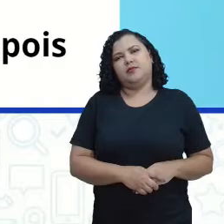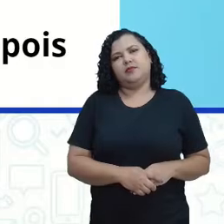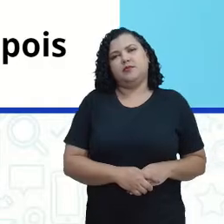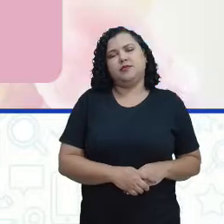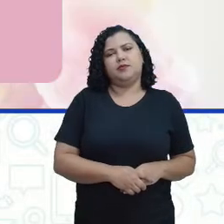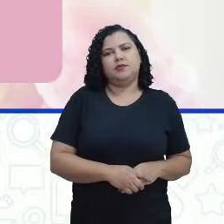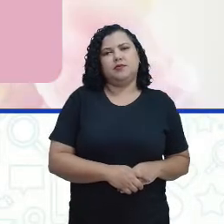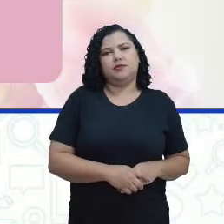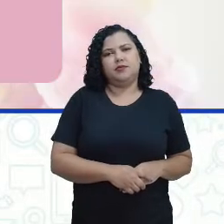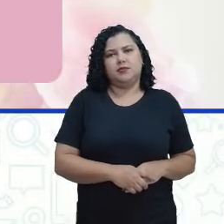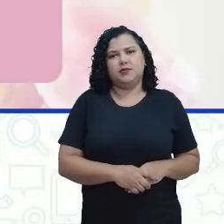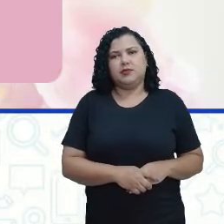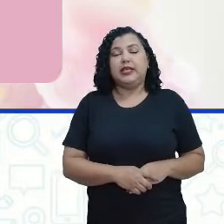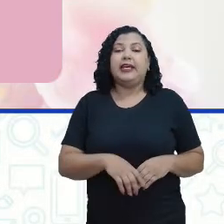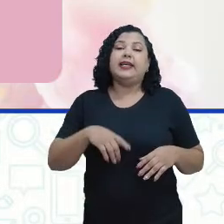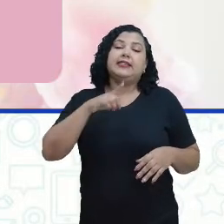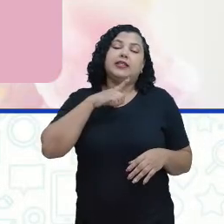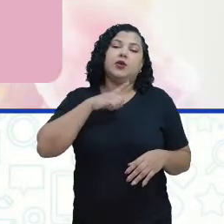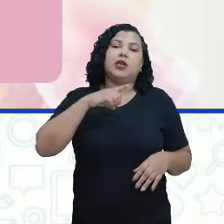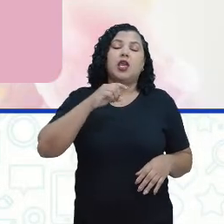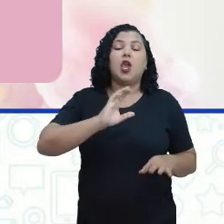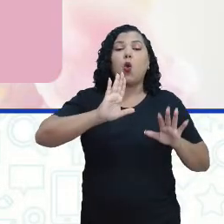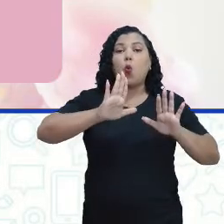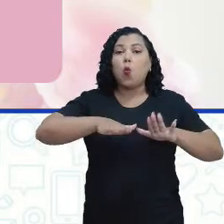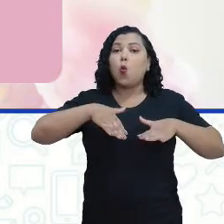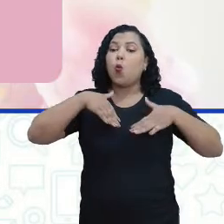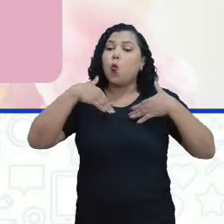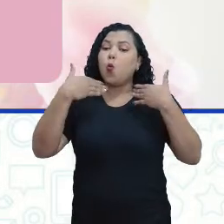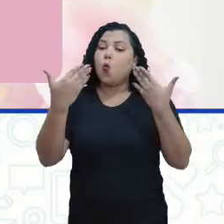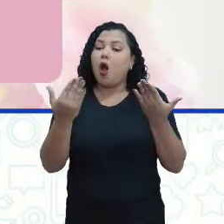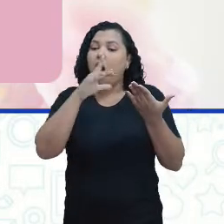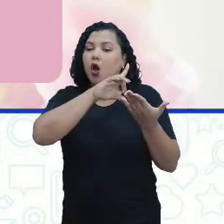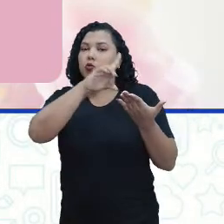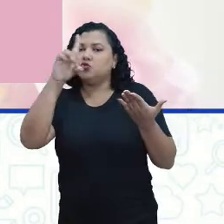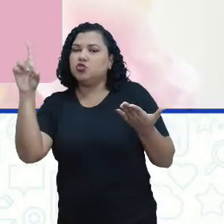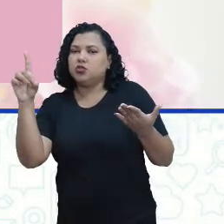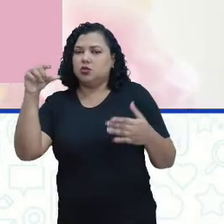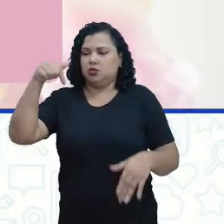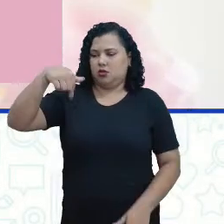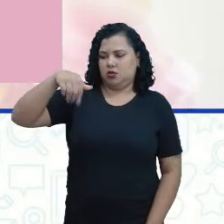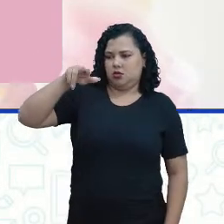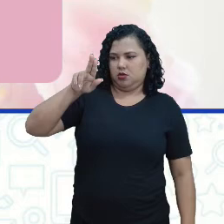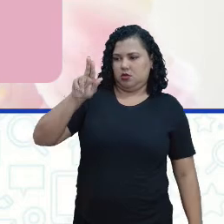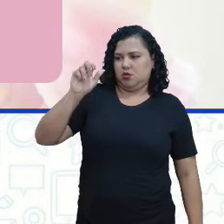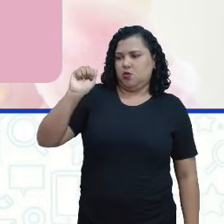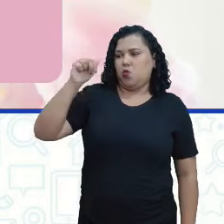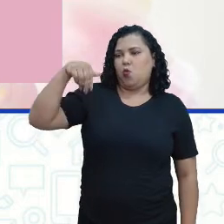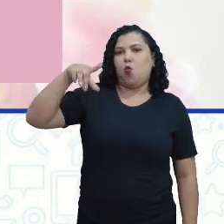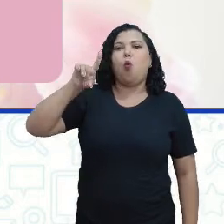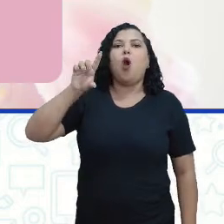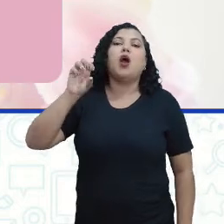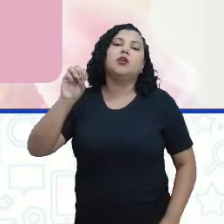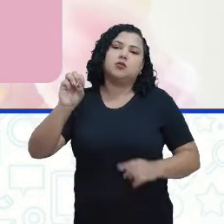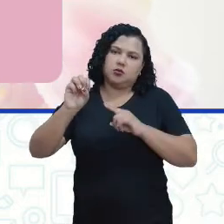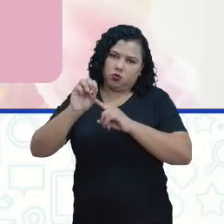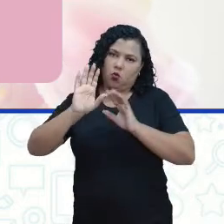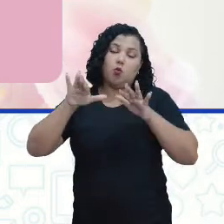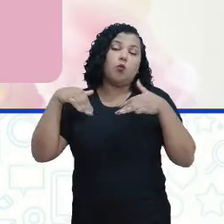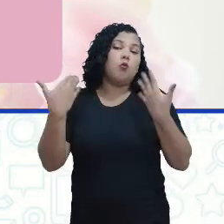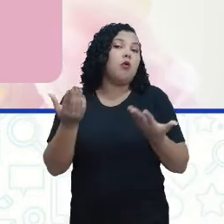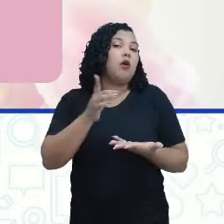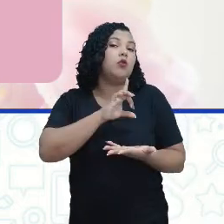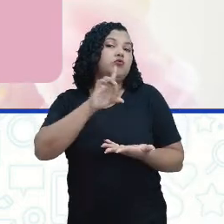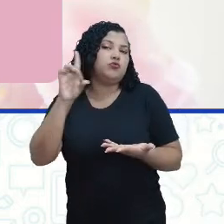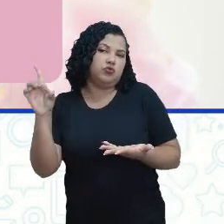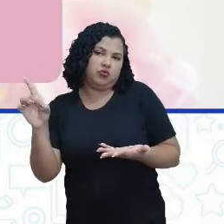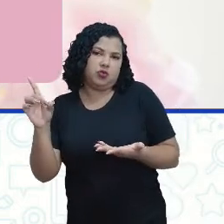Temos também o pronome relativo quando, que exprime o quê? Uma noção de tempo, não é? De tempo. Funciona